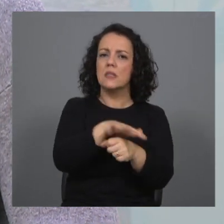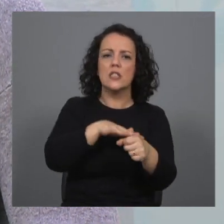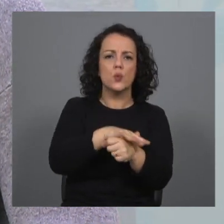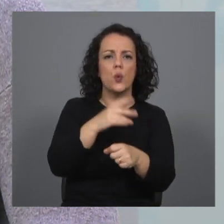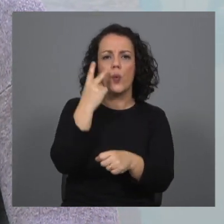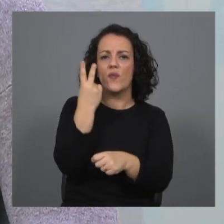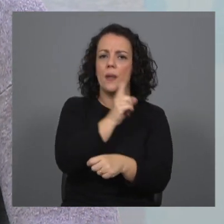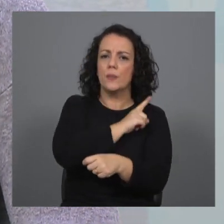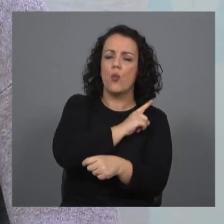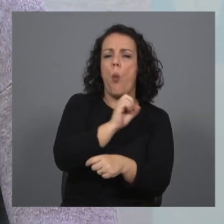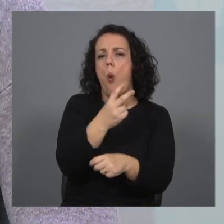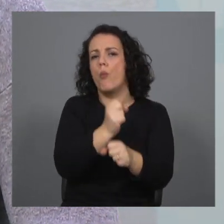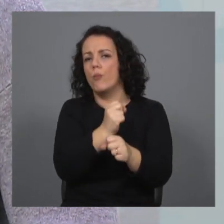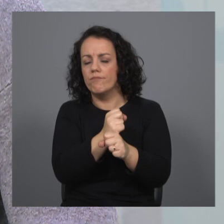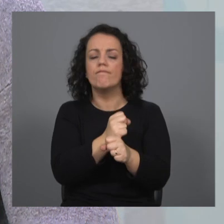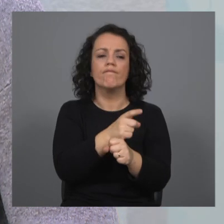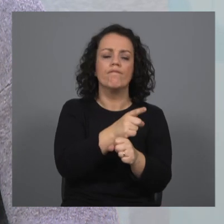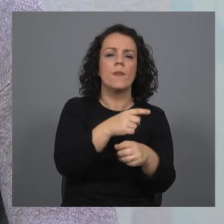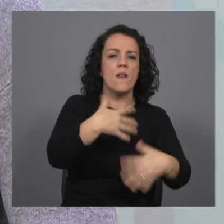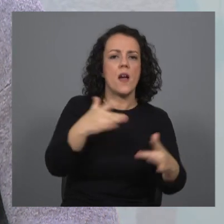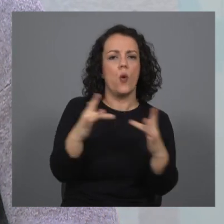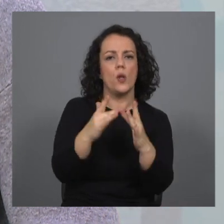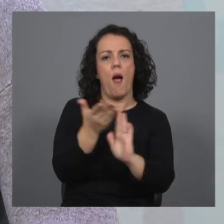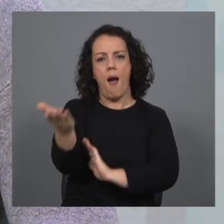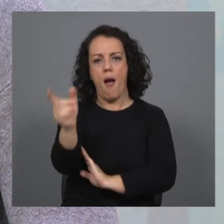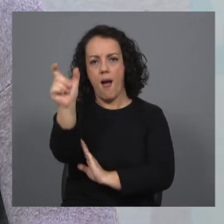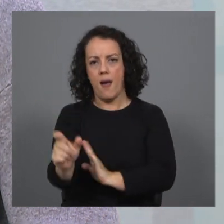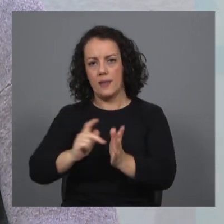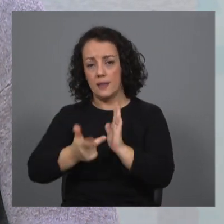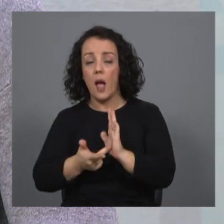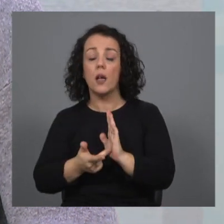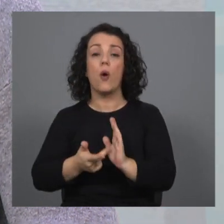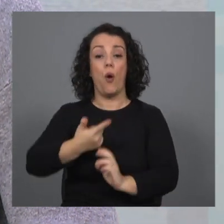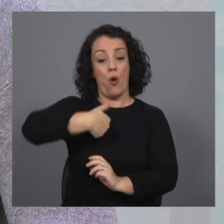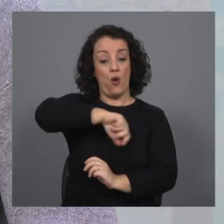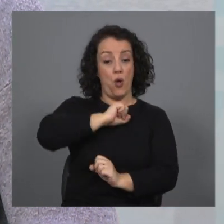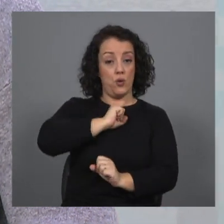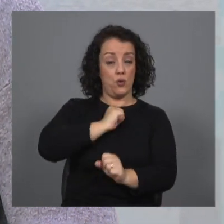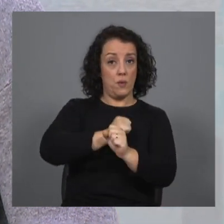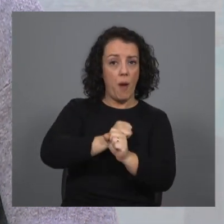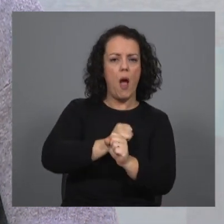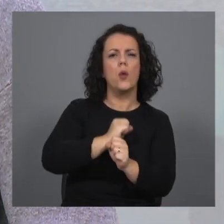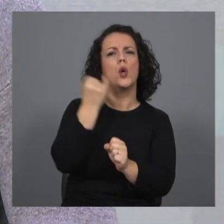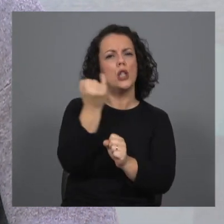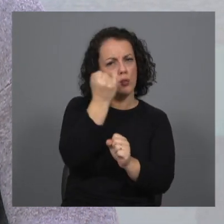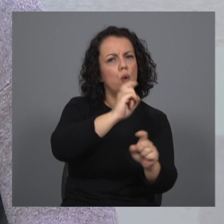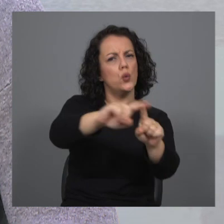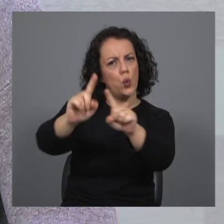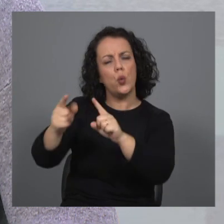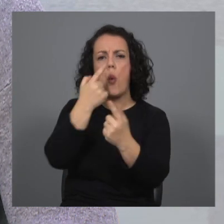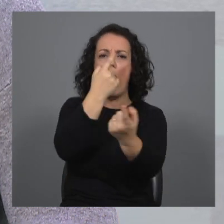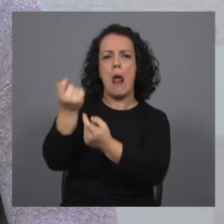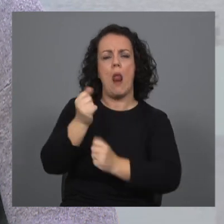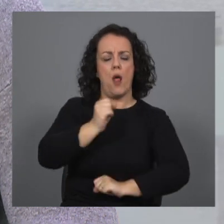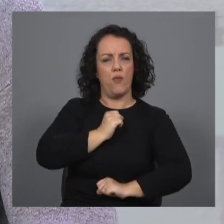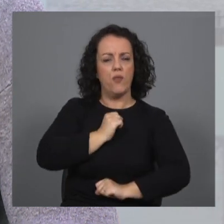vida pessoal ou profissional. E, portanto, o nosso trabalho e de outras organizações como a nossa devem ser precisamente de clarificar a informação